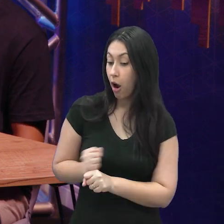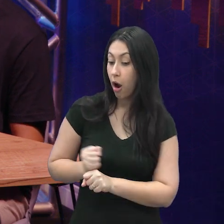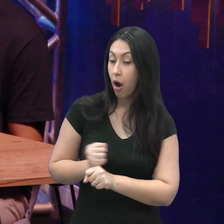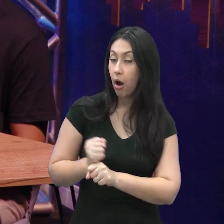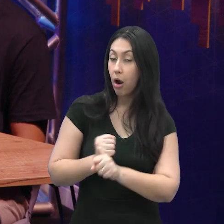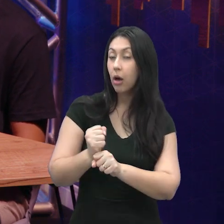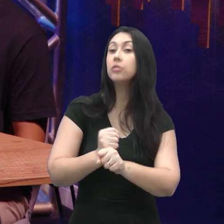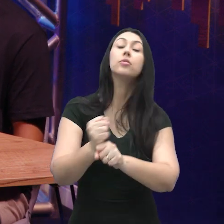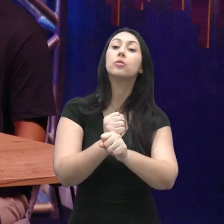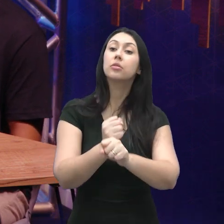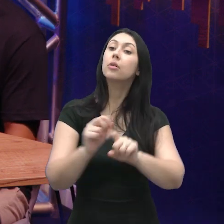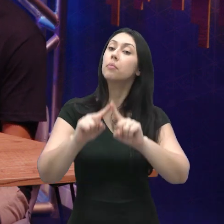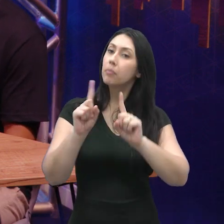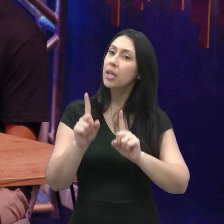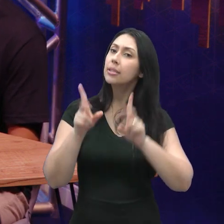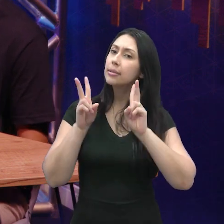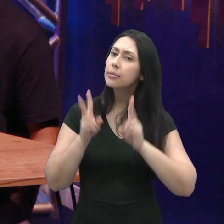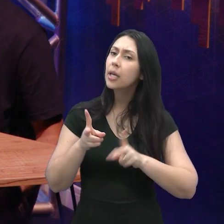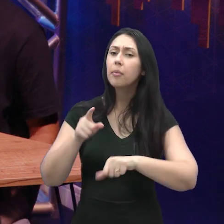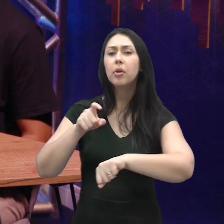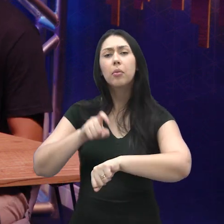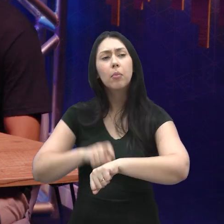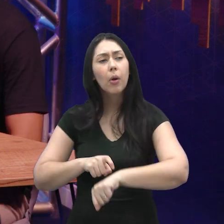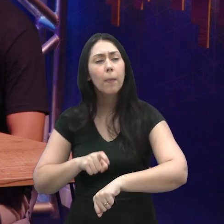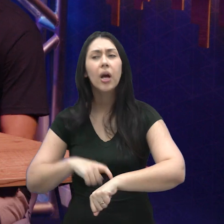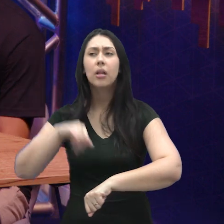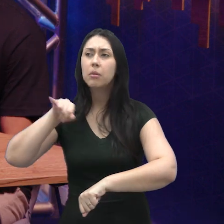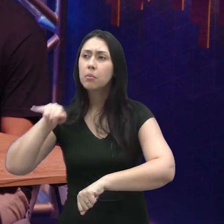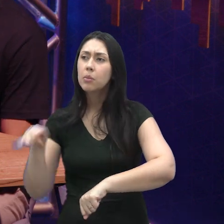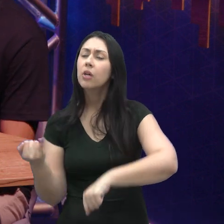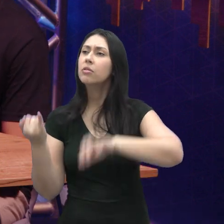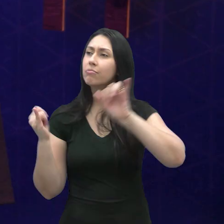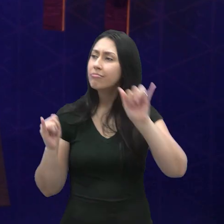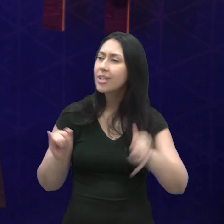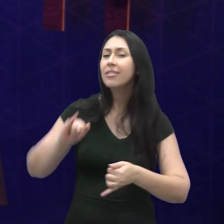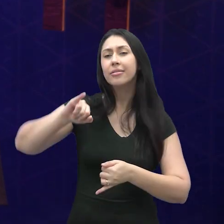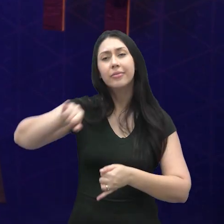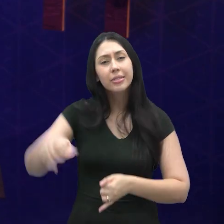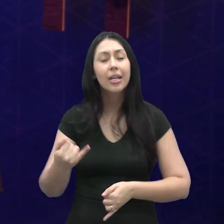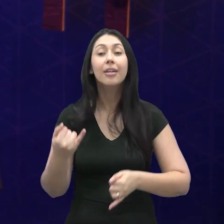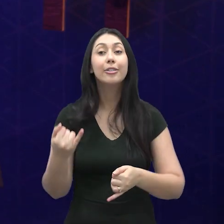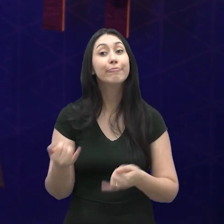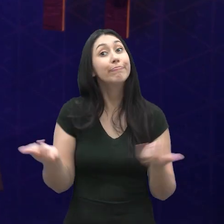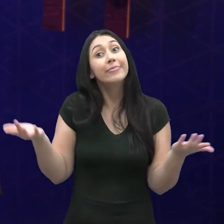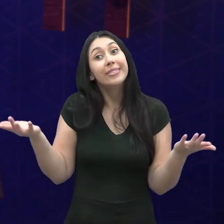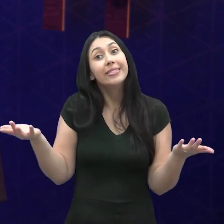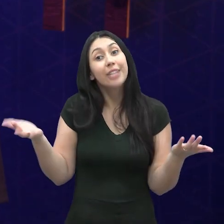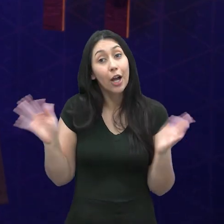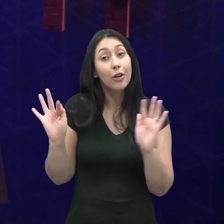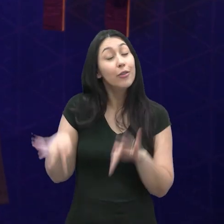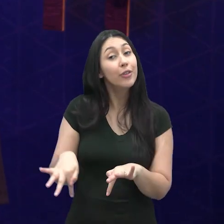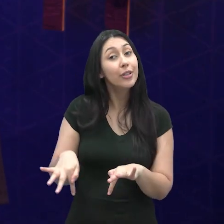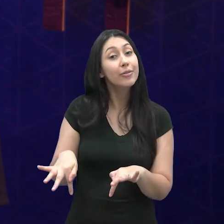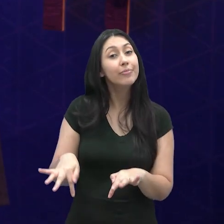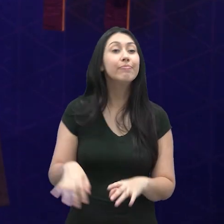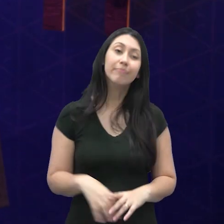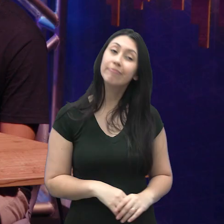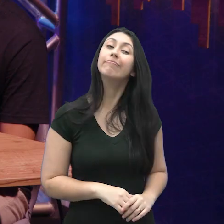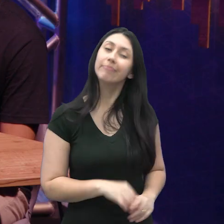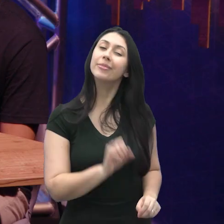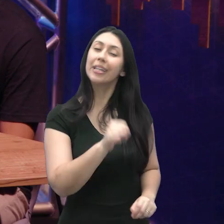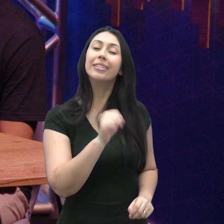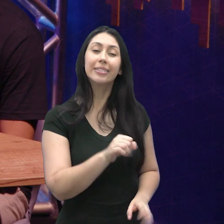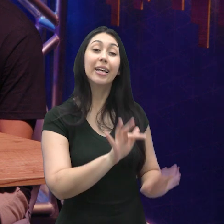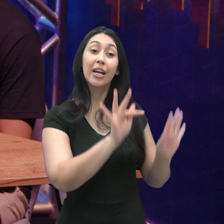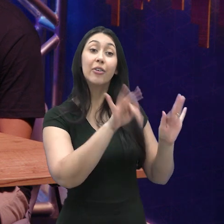É você olhar para cada momento do seu dia a dia. Bem, eu acho que é isso, né, Vicky, por hoje. É